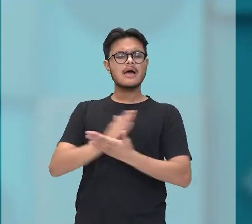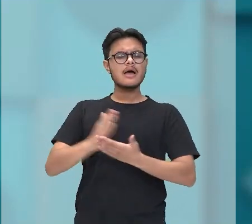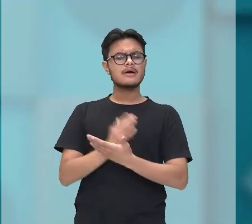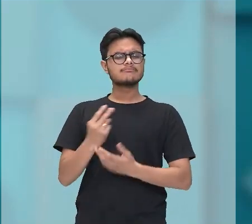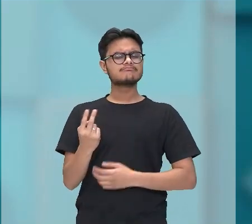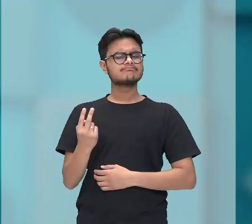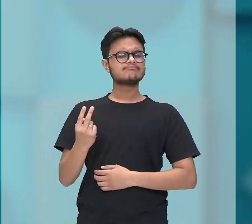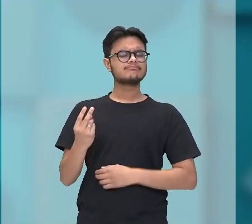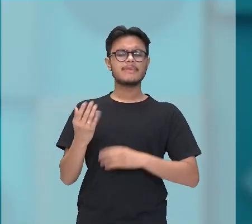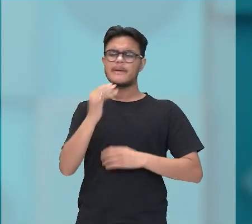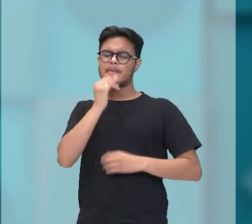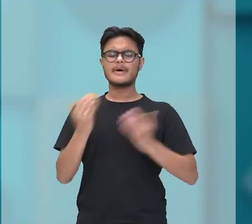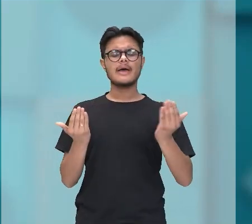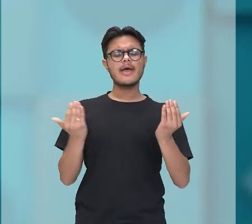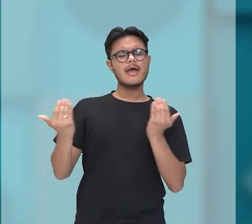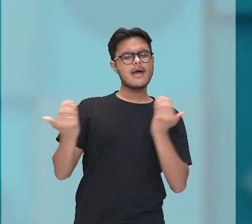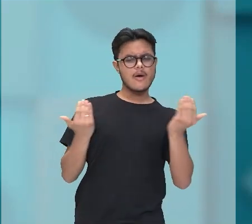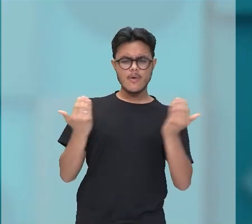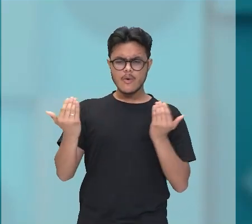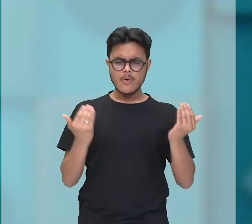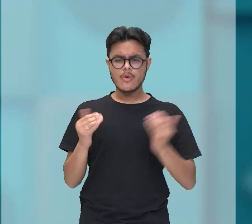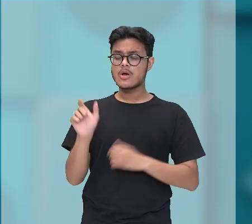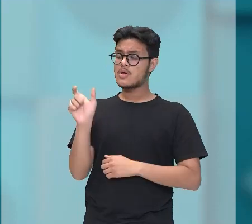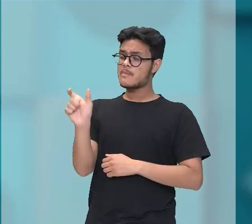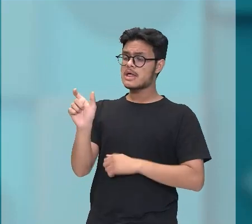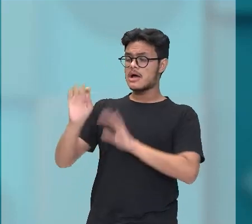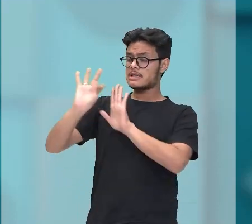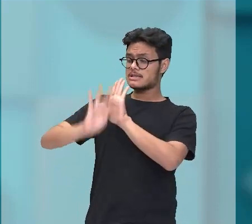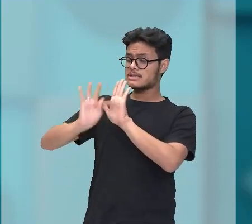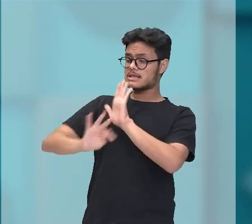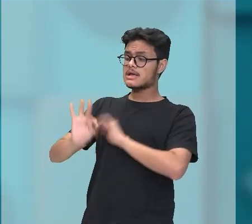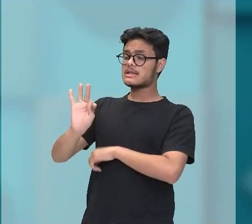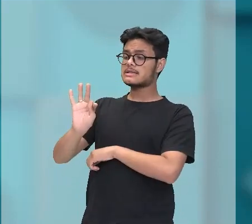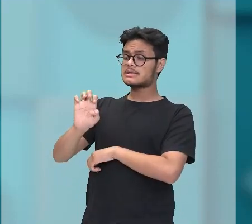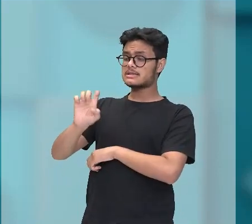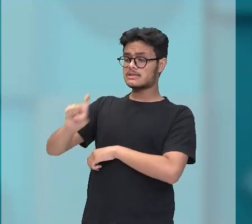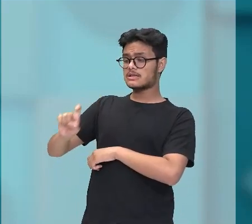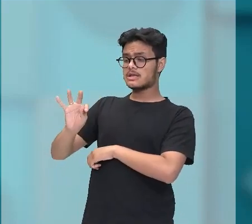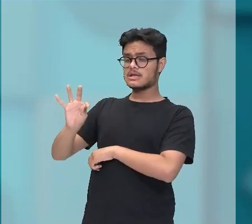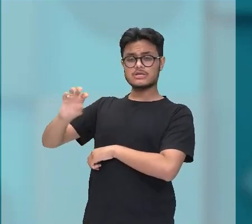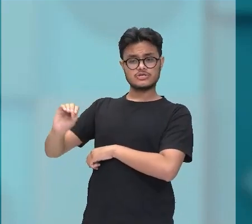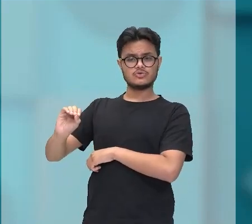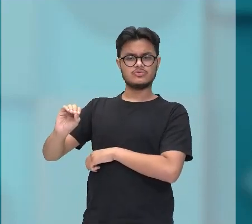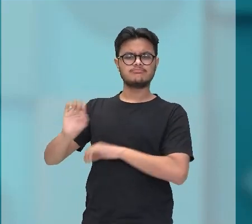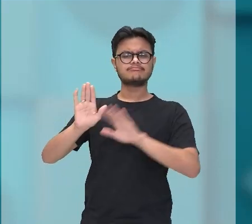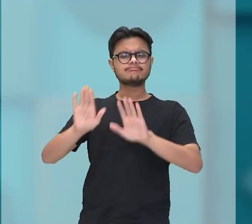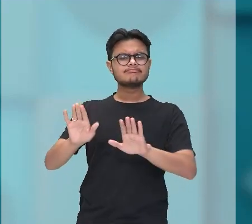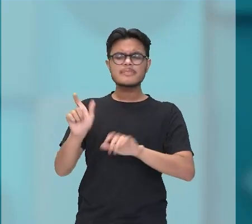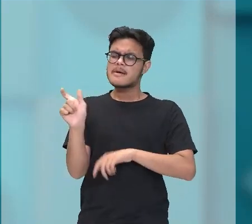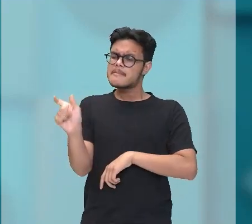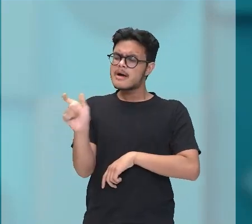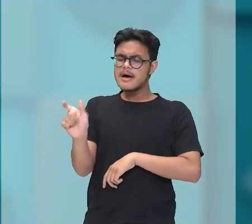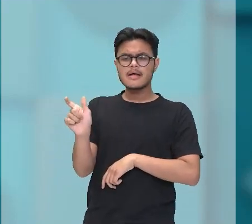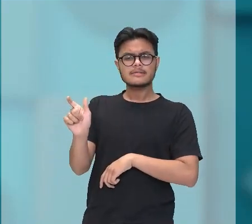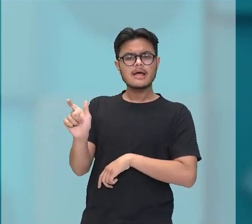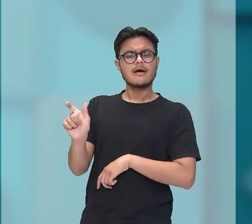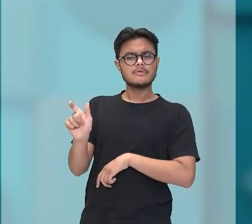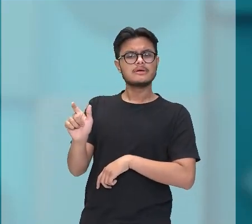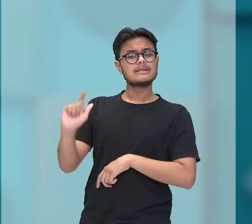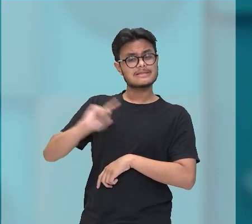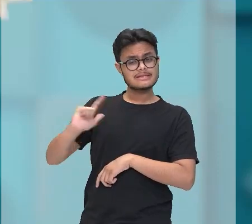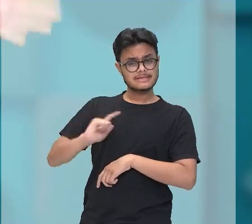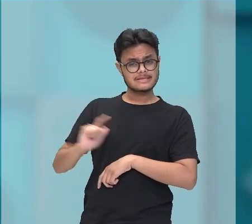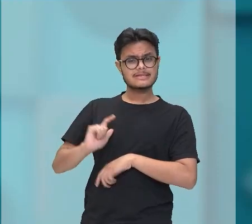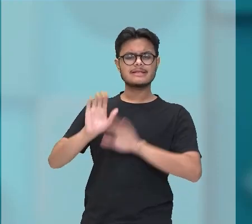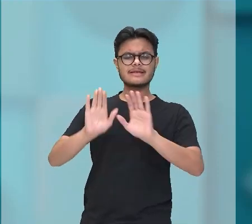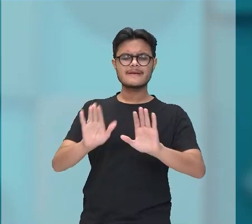associação, né? A palavra texto tem uma palavra antiga comum com a palavra tecido.